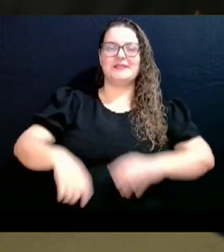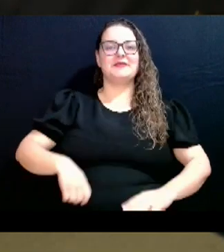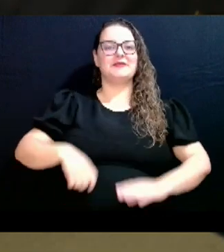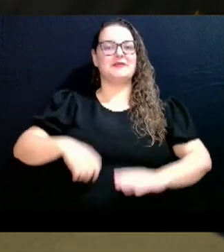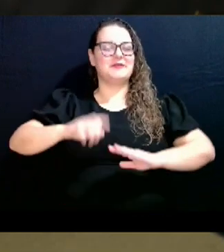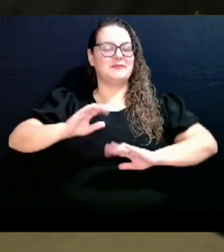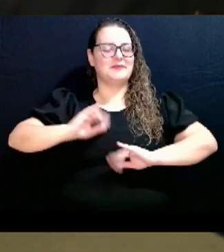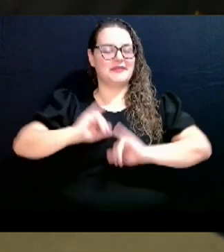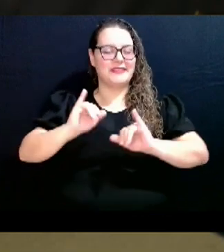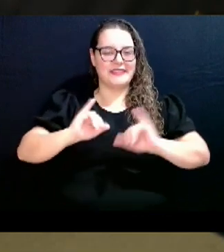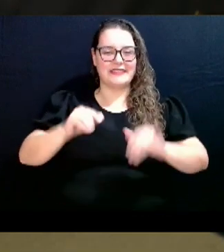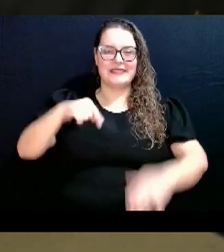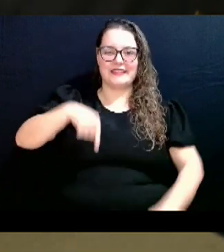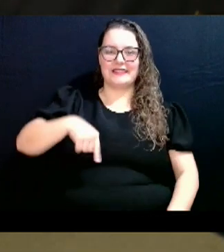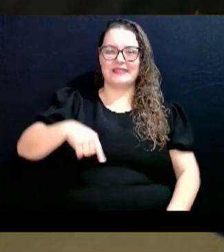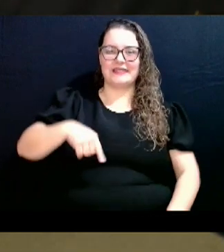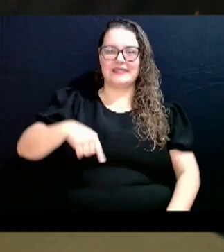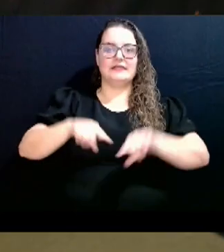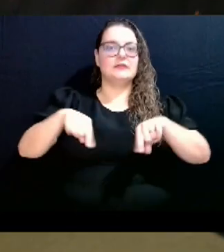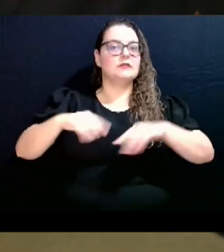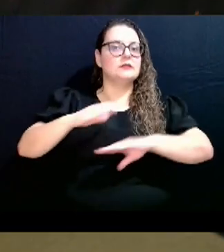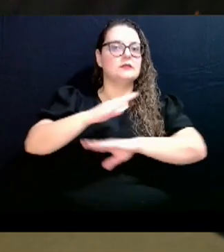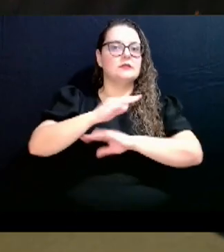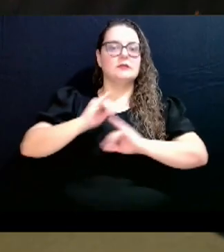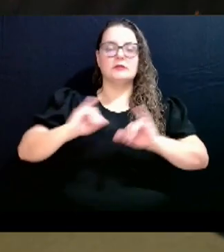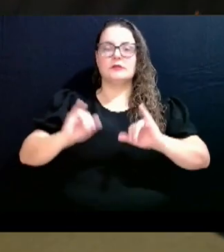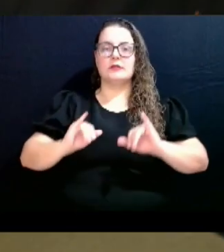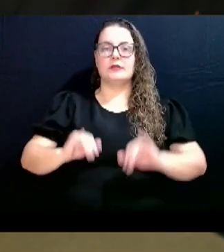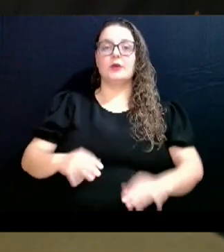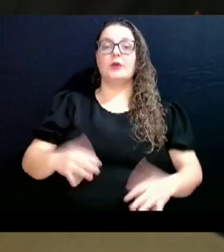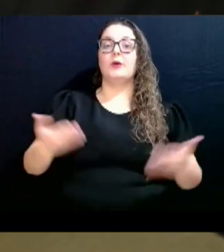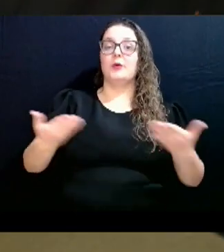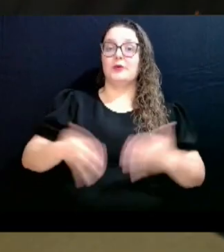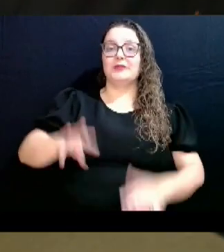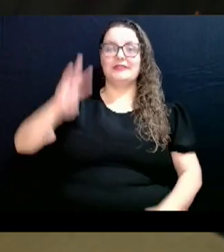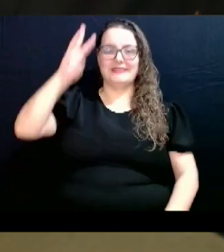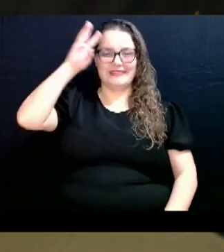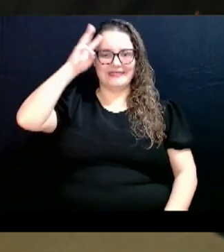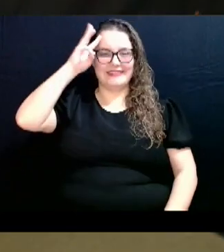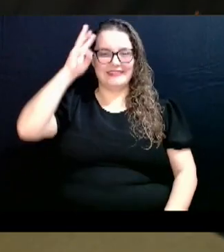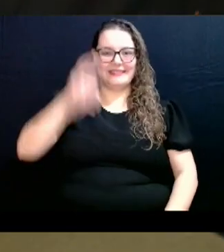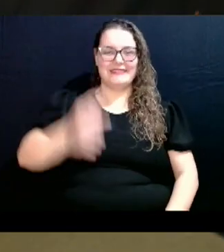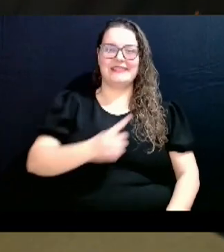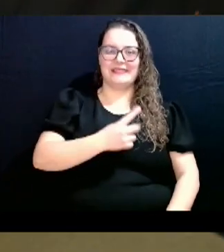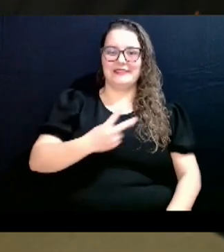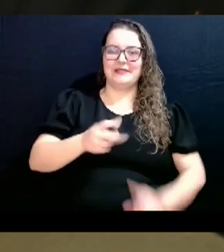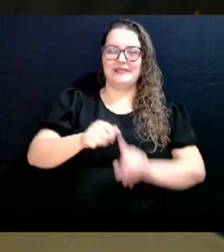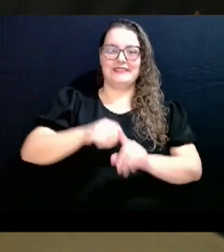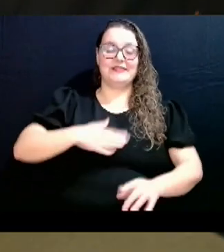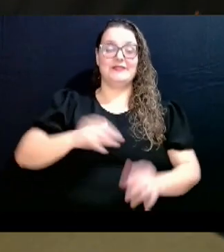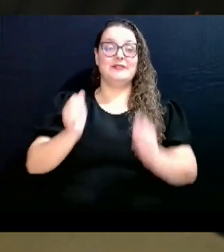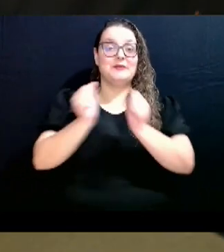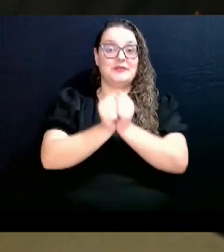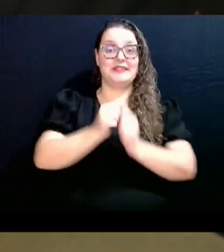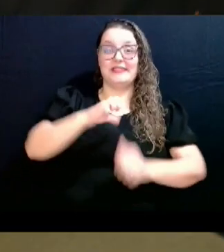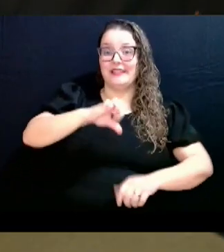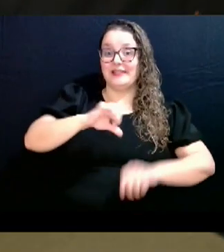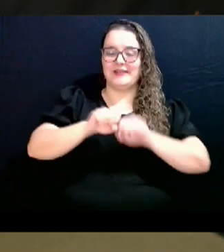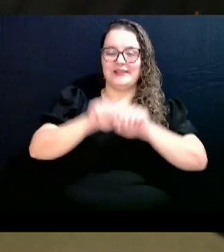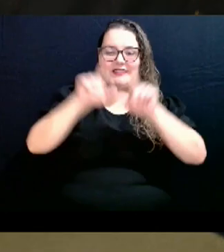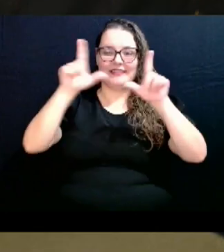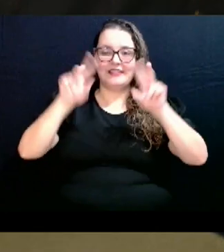Campinas. Hoje é terça-feira, dia 12 de agosto, vamos juntos até as 9 da manhã com um tema que